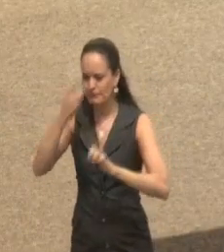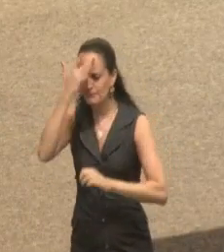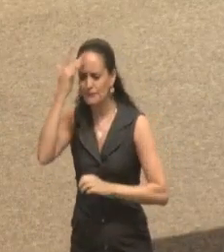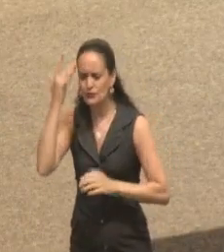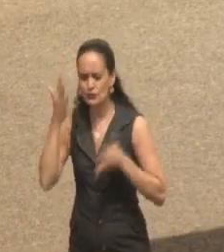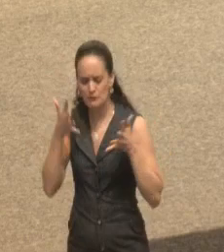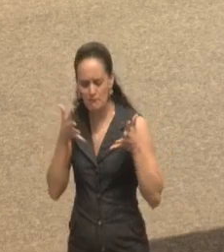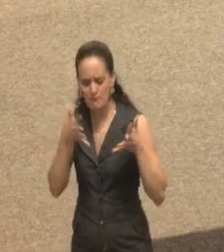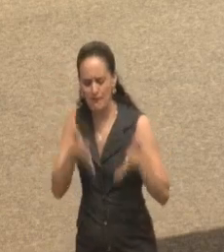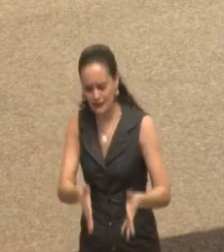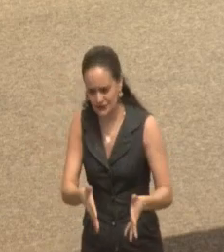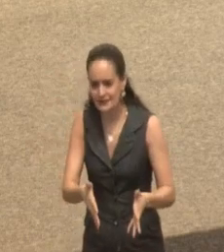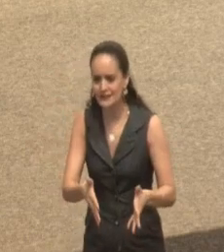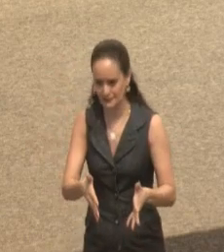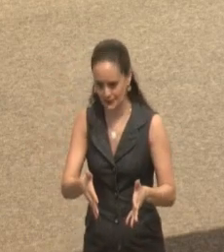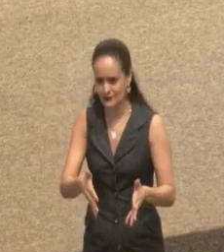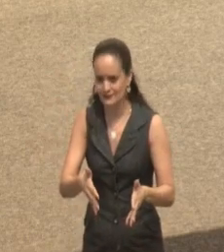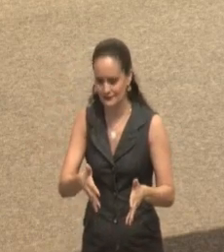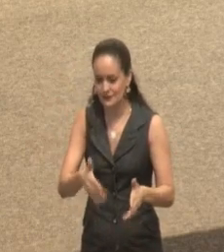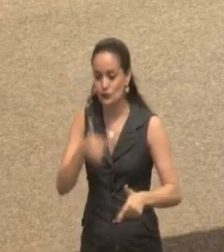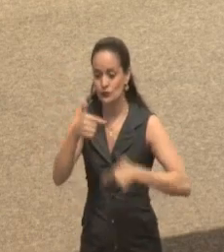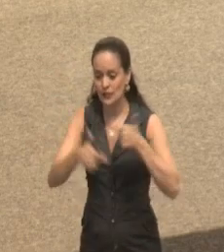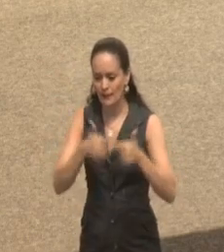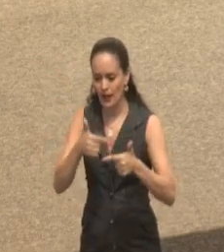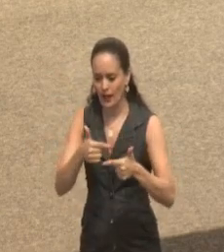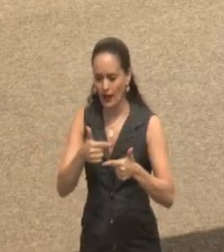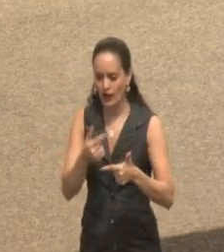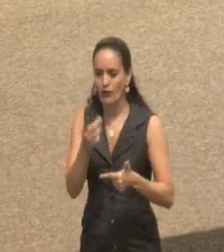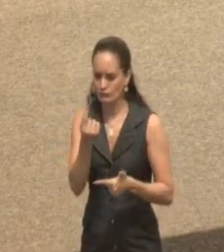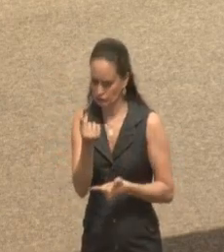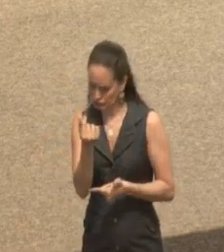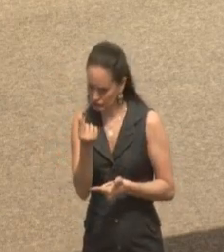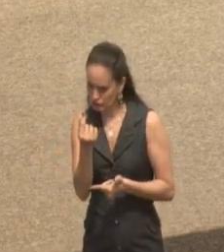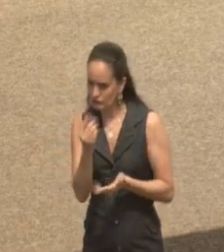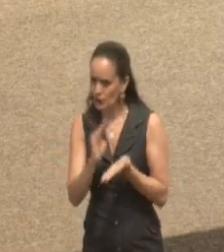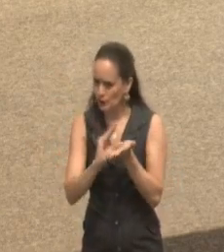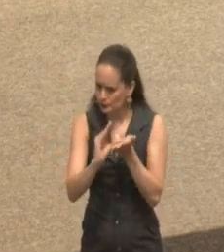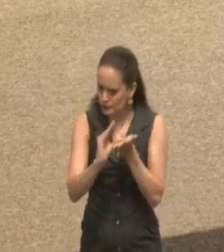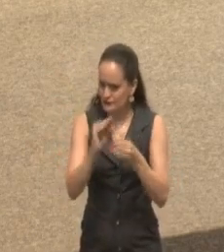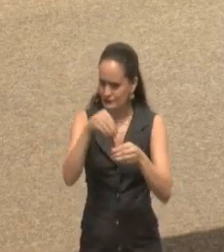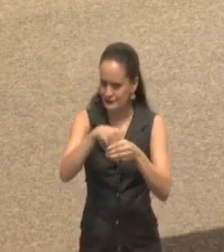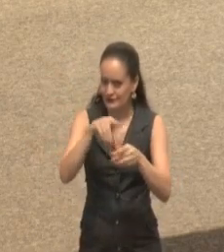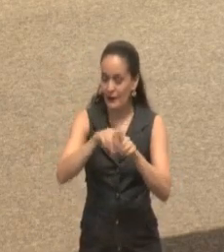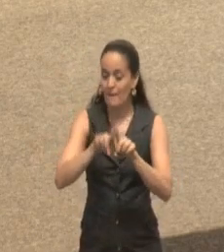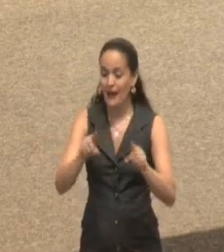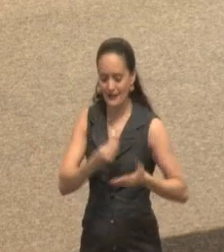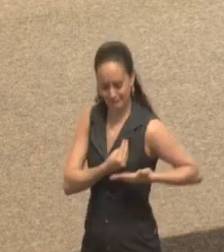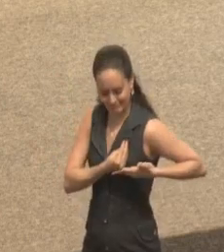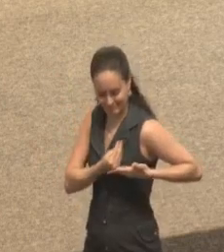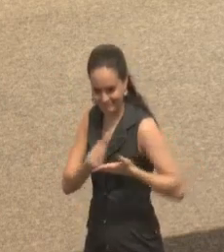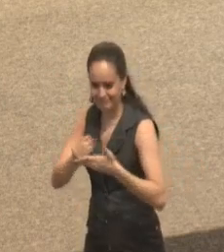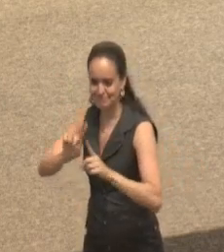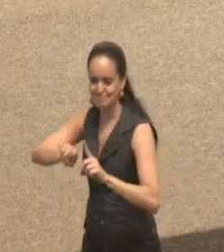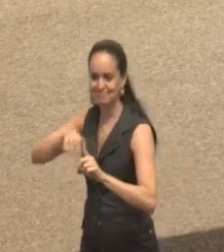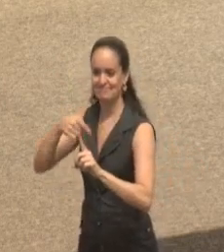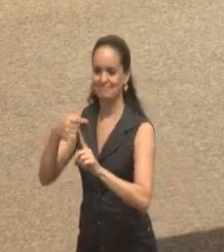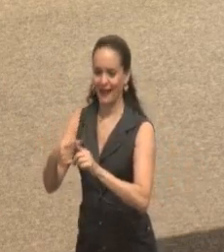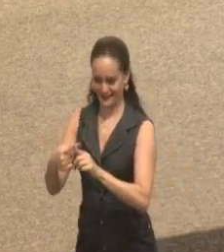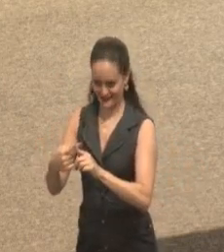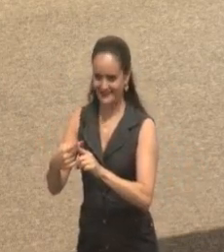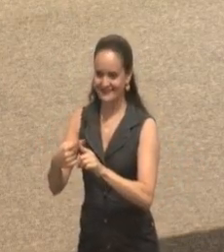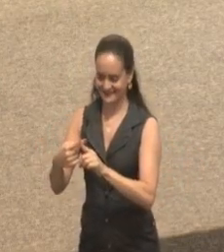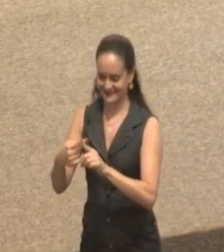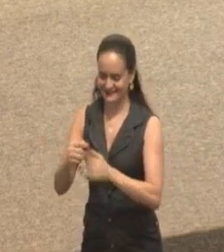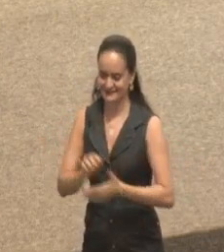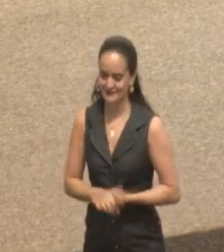parceiros da ação missionária, que além de ofertar recursos, doam a sua própria vida para mobilizar e envolver